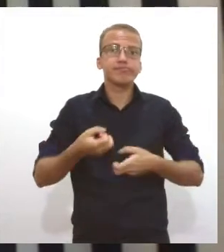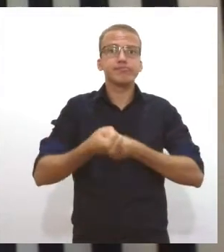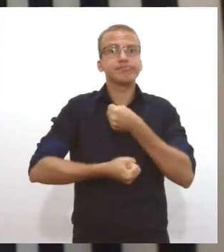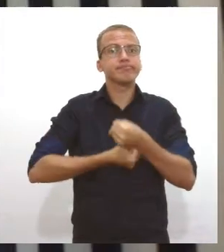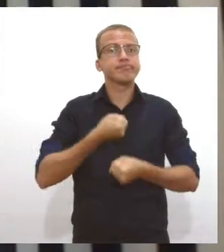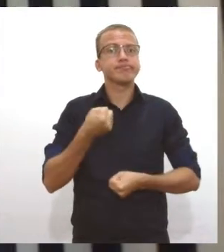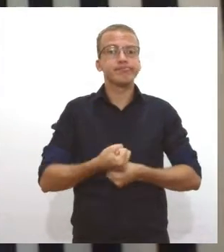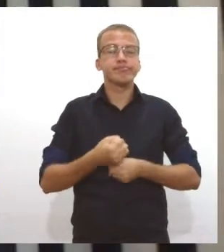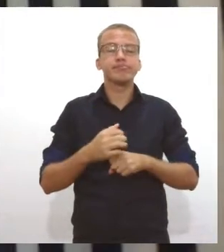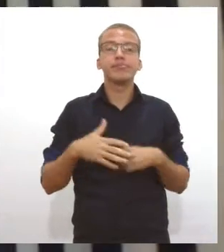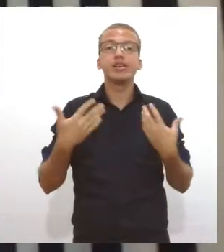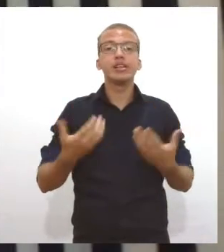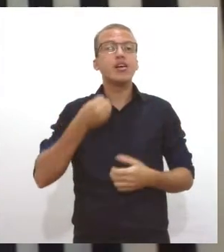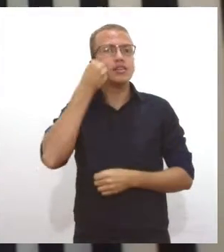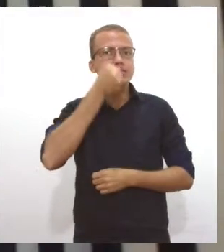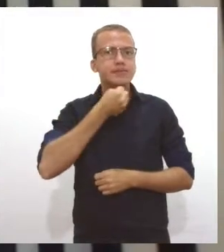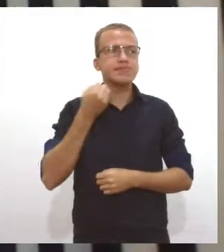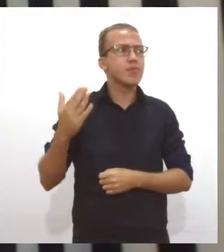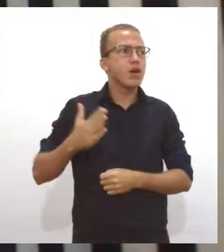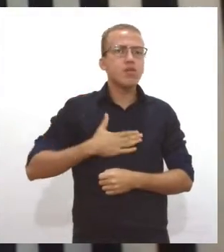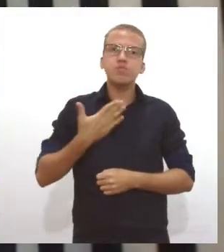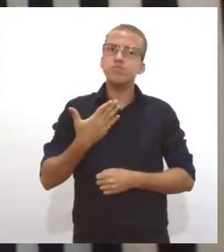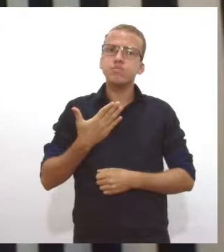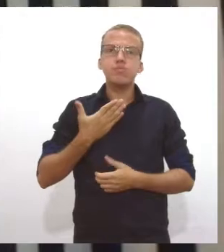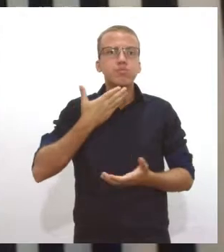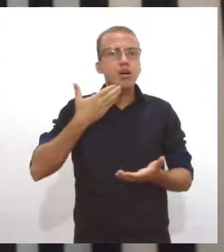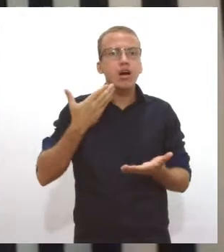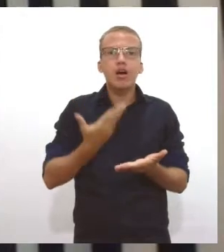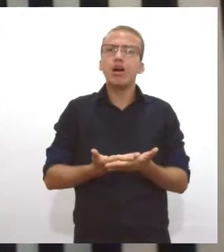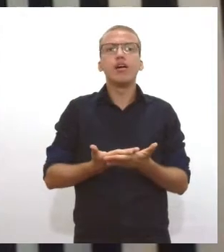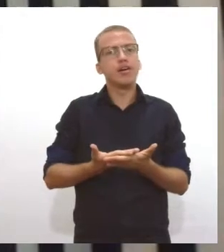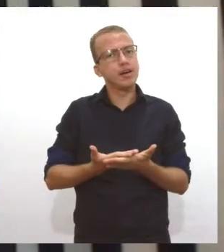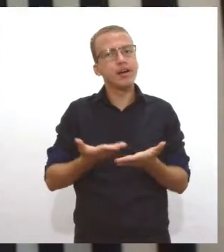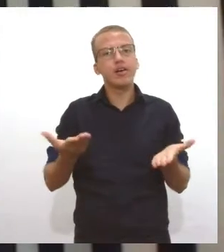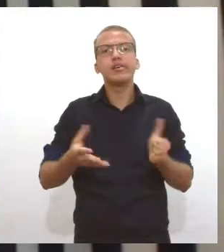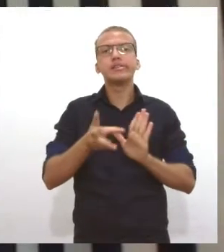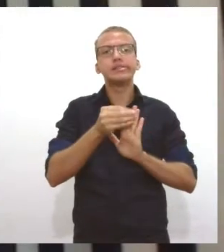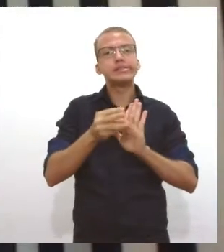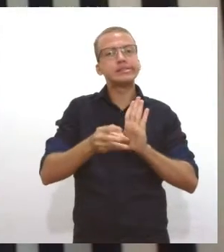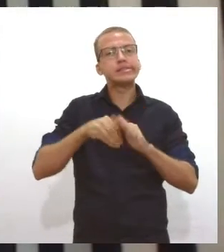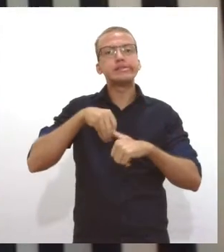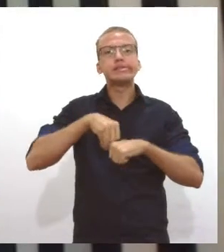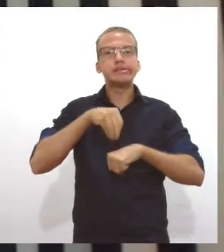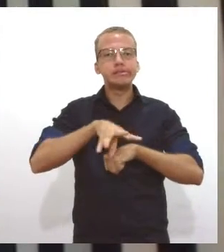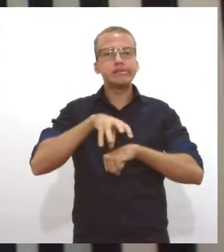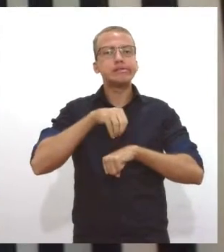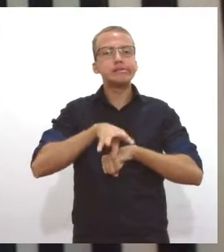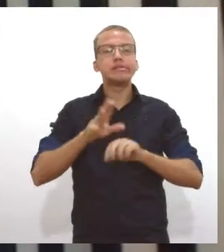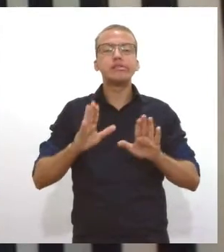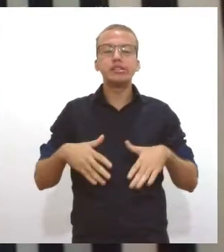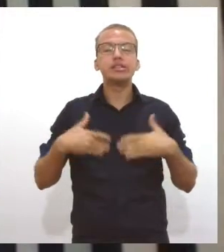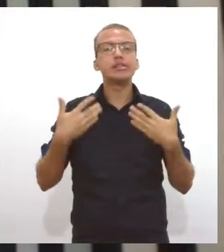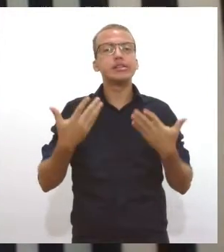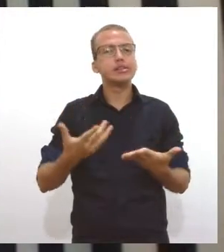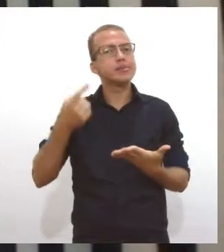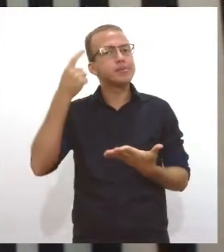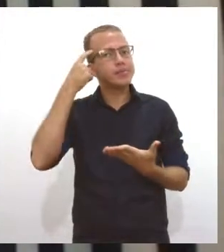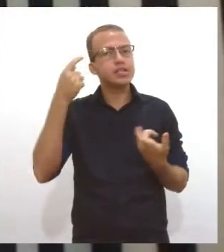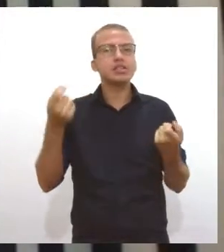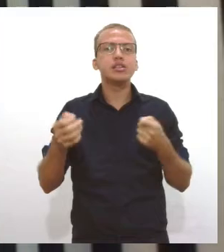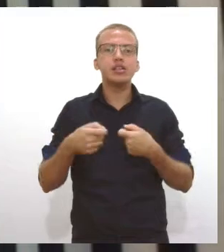deputados e senadores também se assustaram muito com esses dados E aí vamos um trabalho desse método que era pa